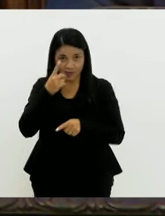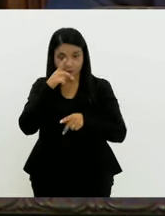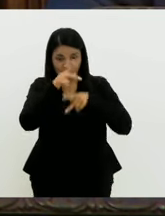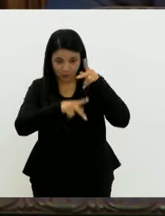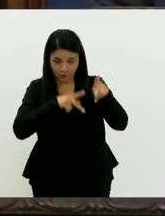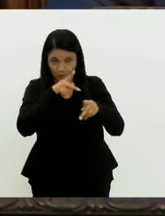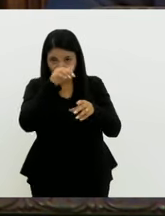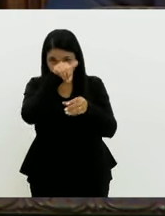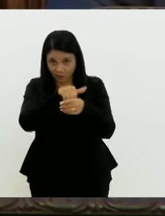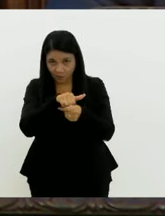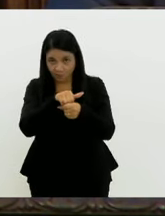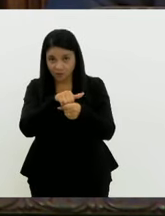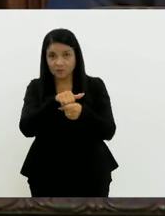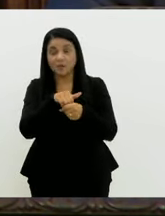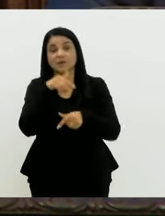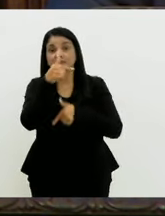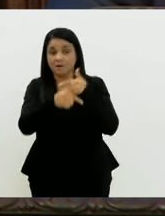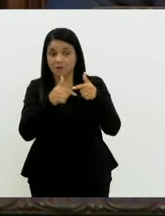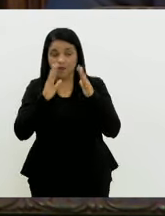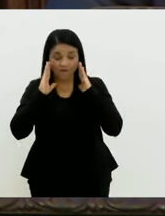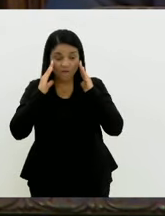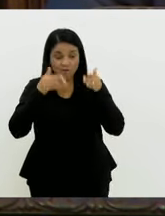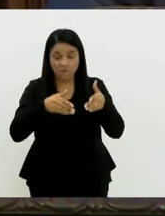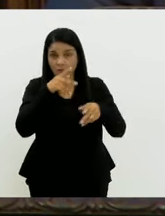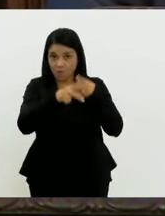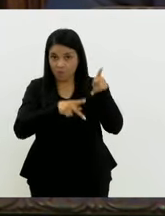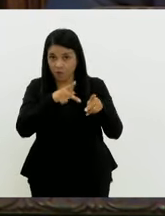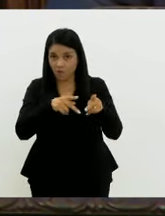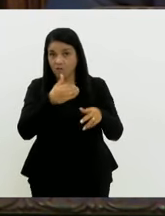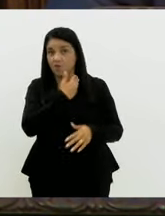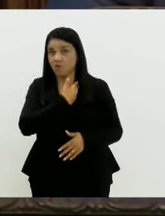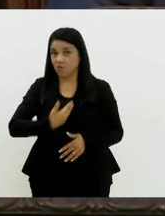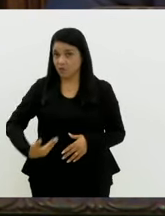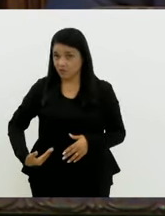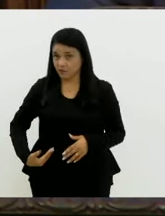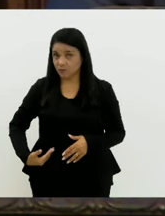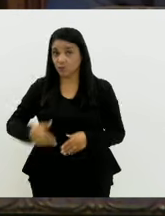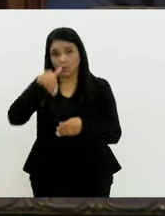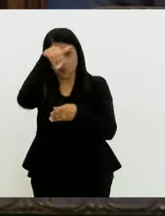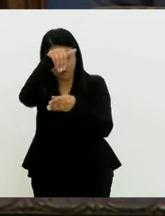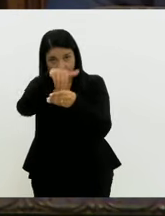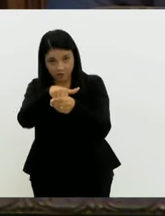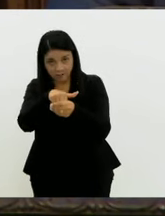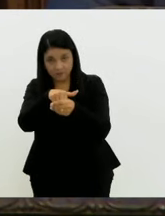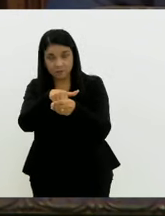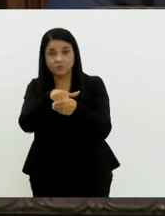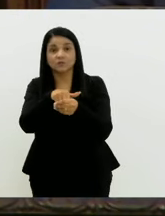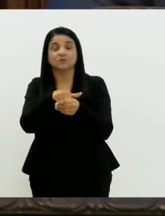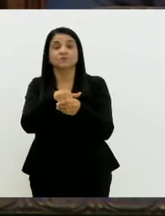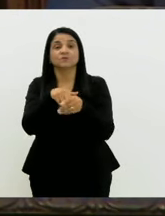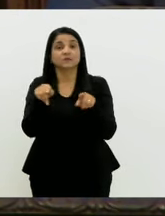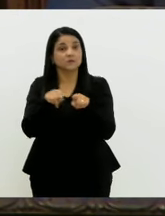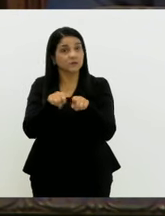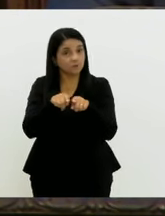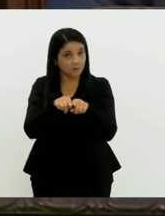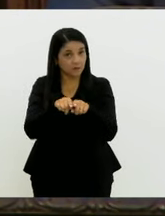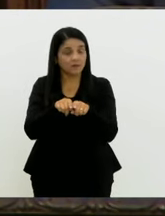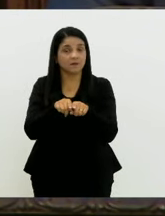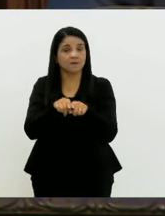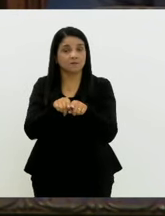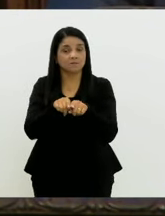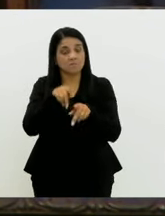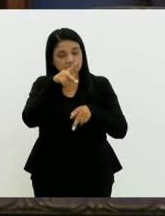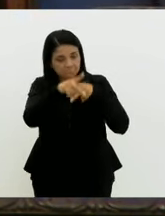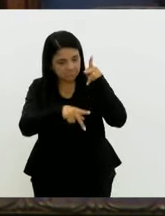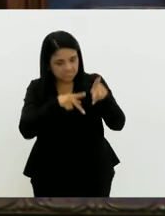tal qual o governador do estado foi eleito também para prestar para o povo,